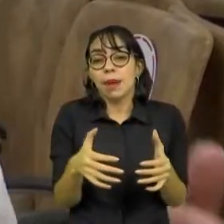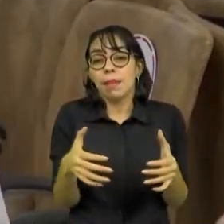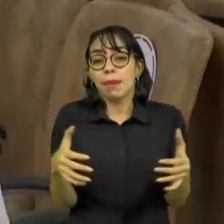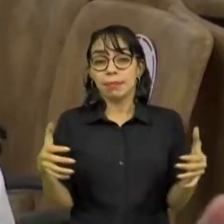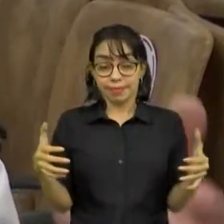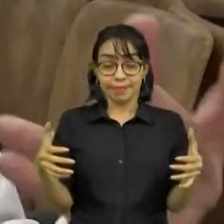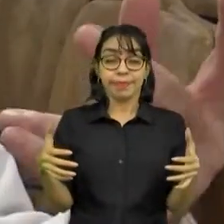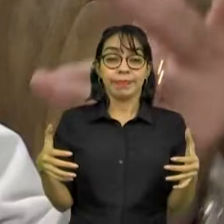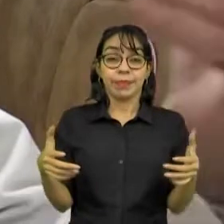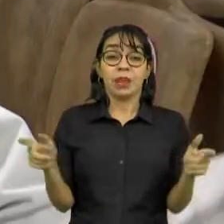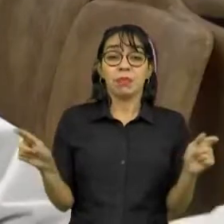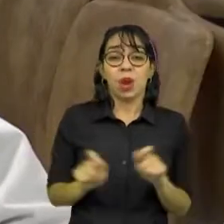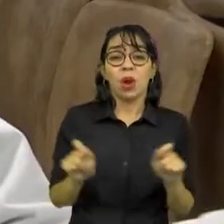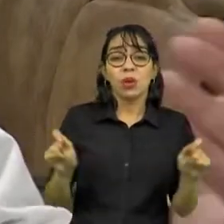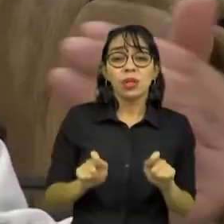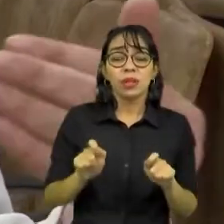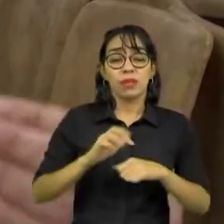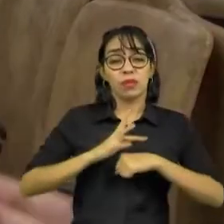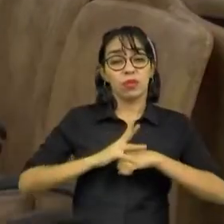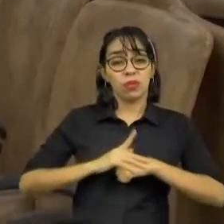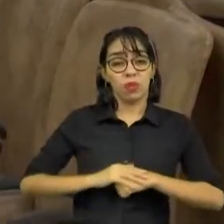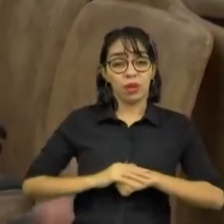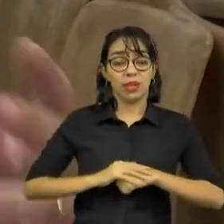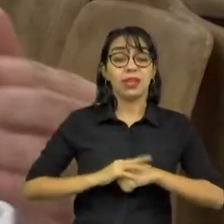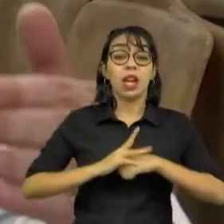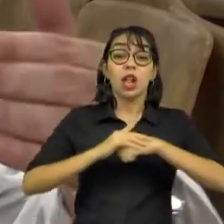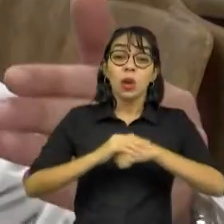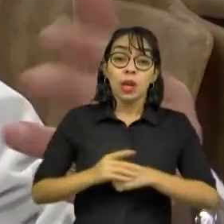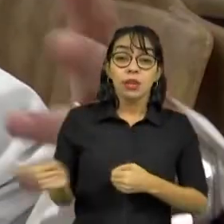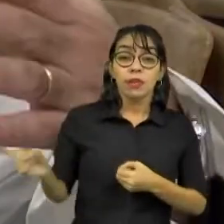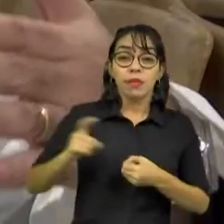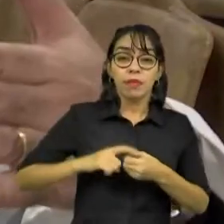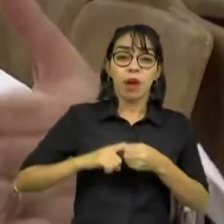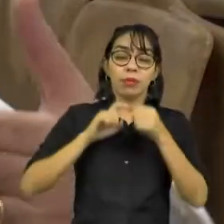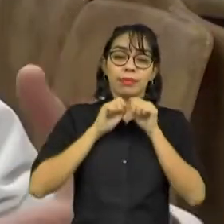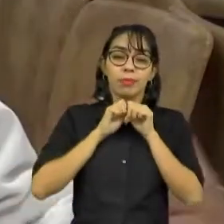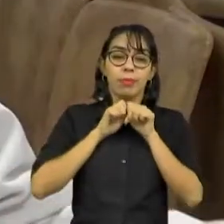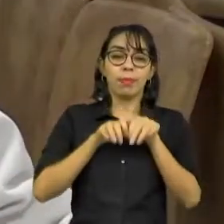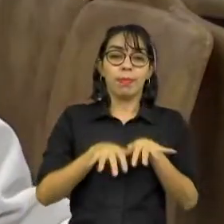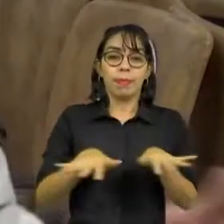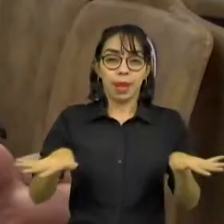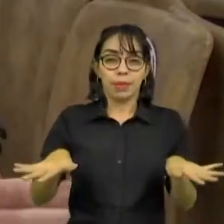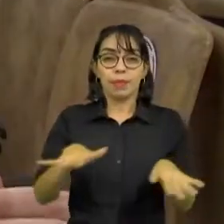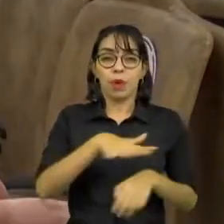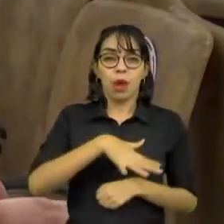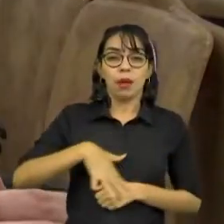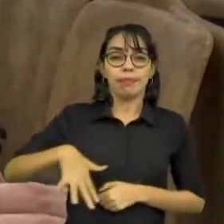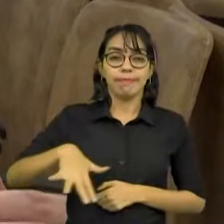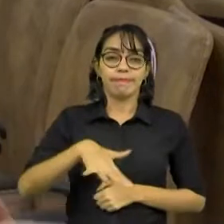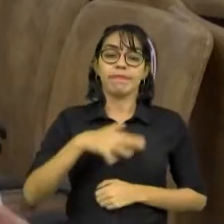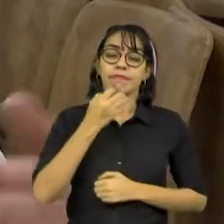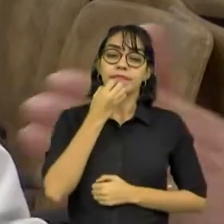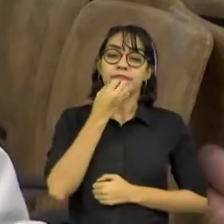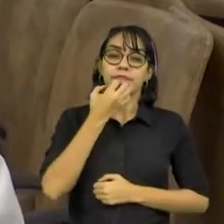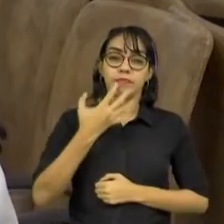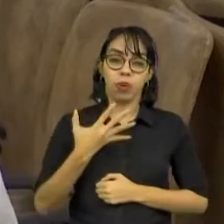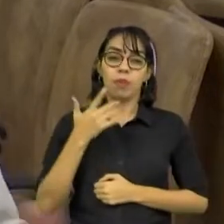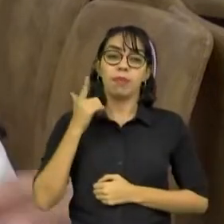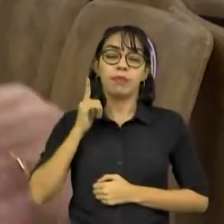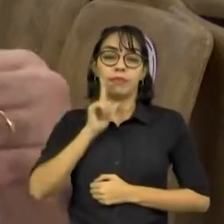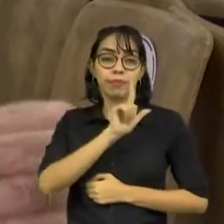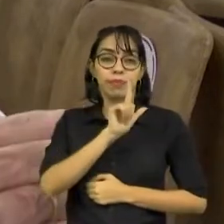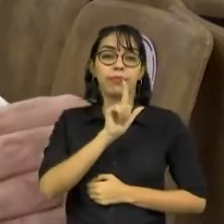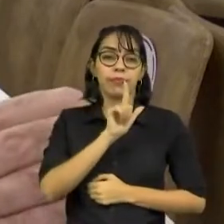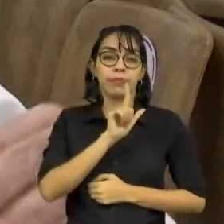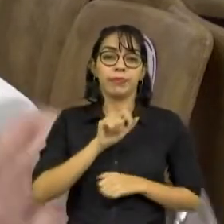à doença, e aquela doença, uma vez retornando, vai encontrar um ambiente muito propício para provocar surtos